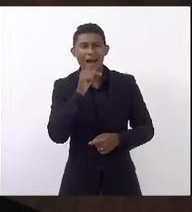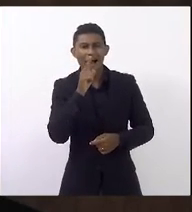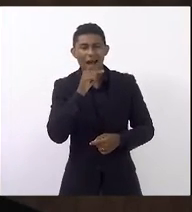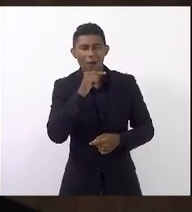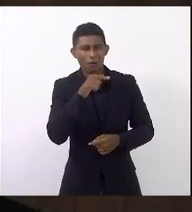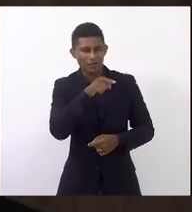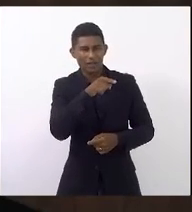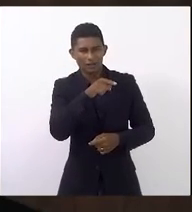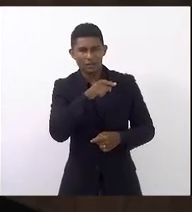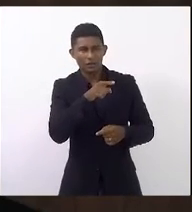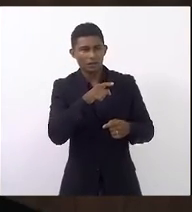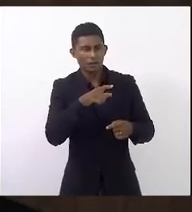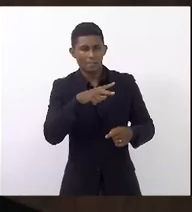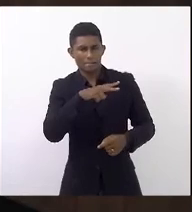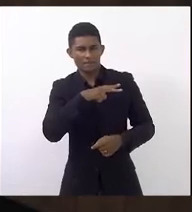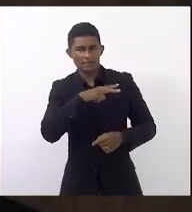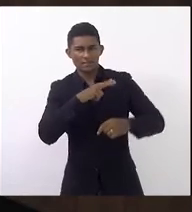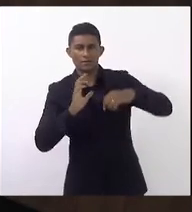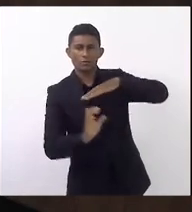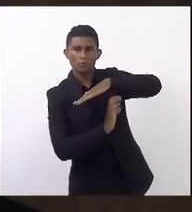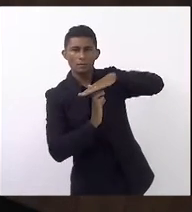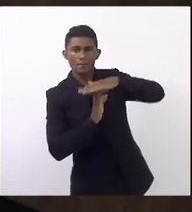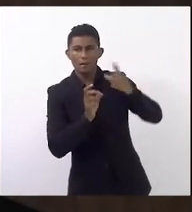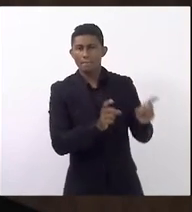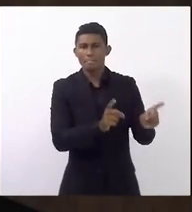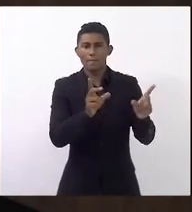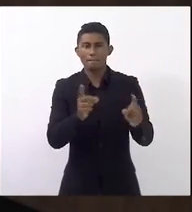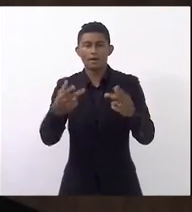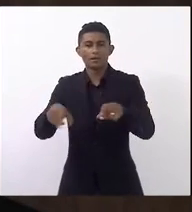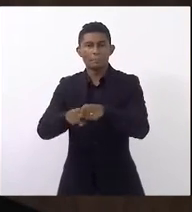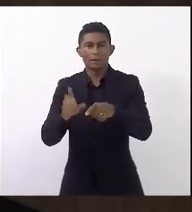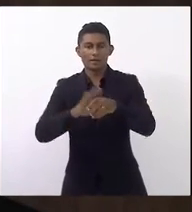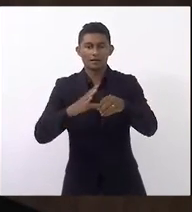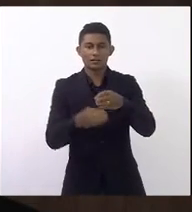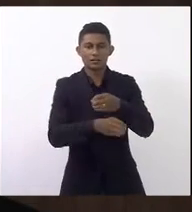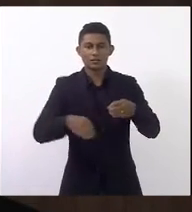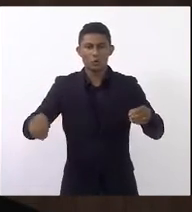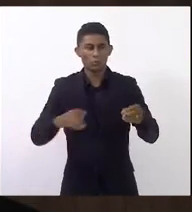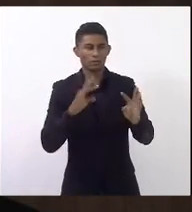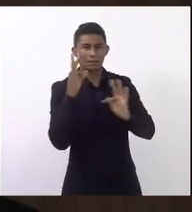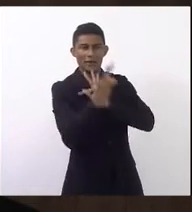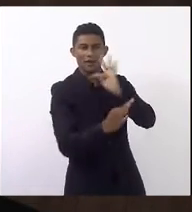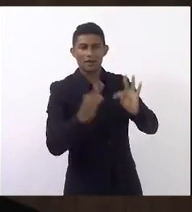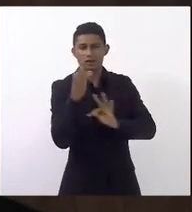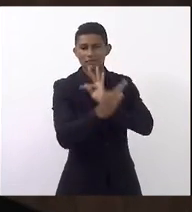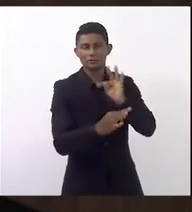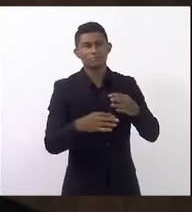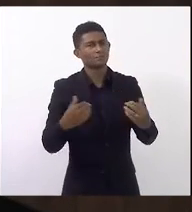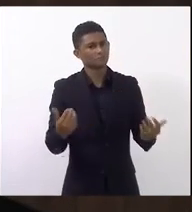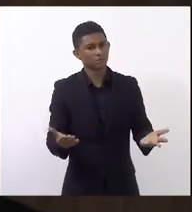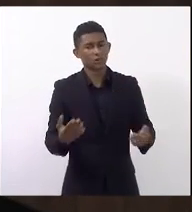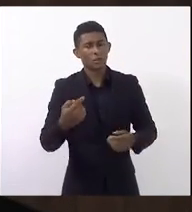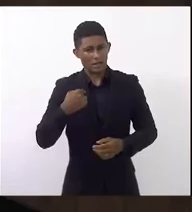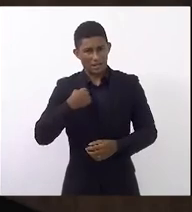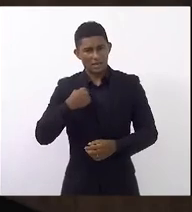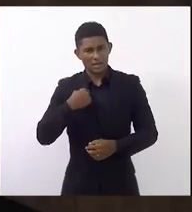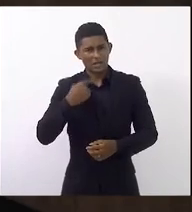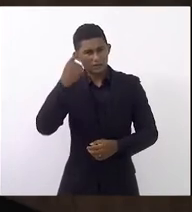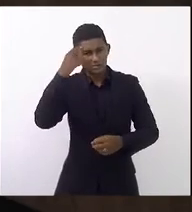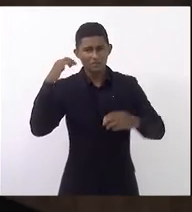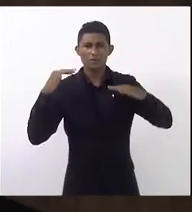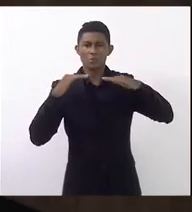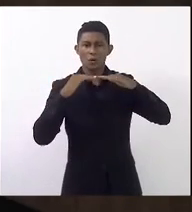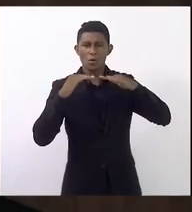e do esgoto, da sua distribuição e da coleta e tratamento de esgoto, e, portanto, não posso endossar politicamente uma indicação